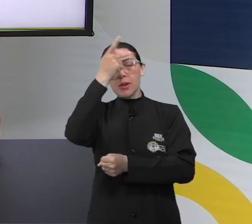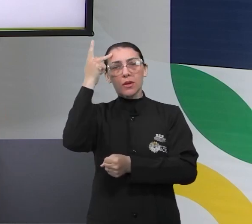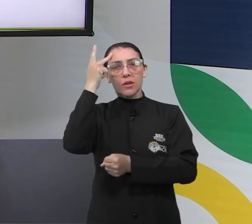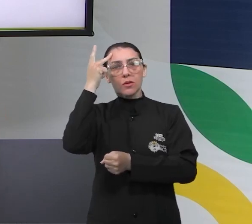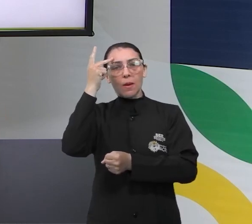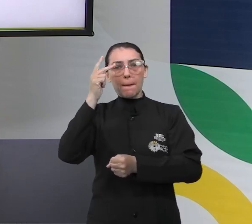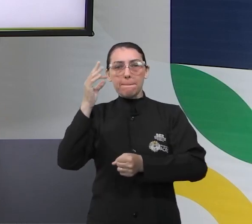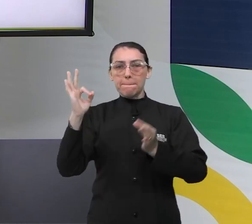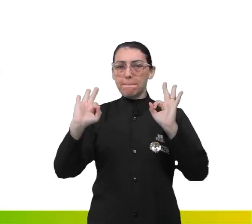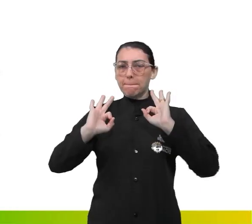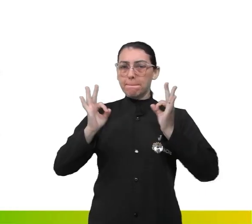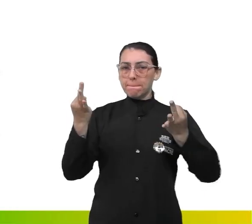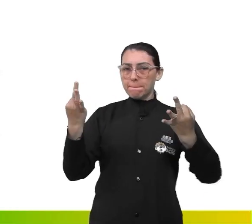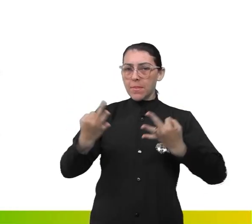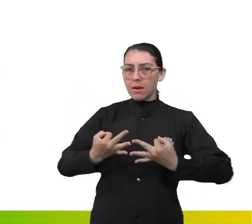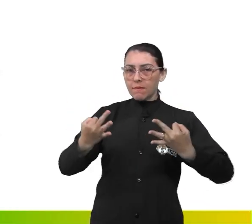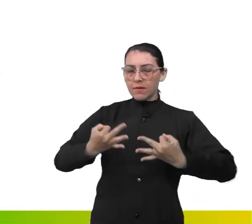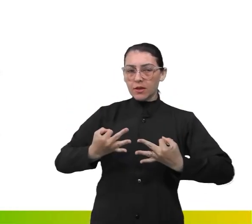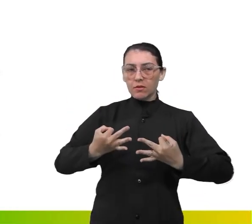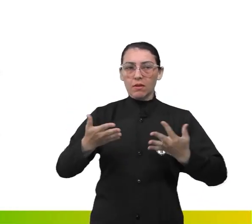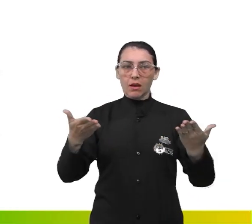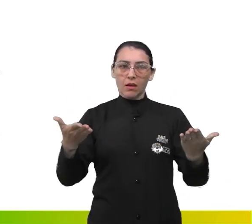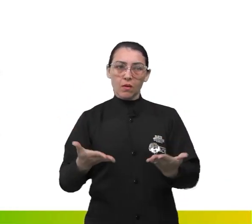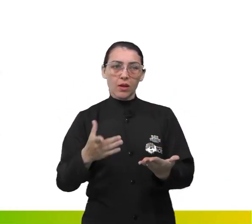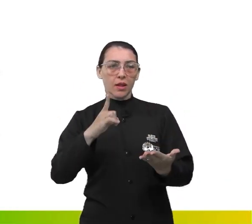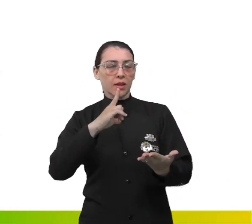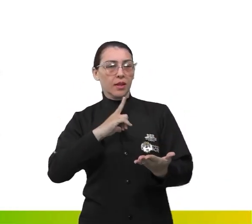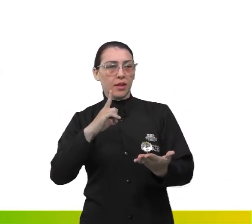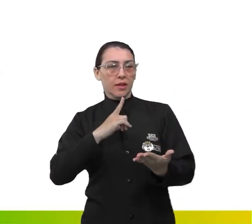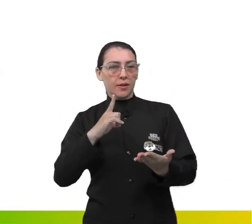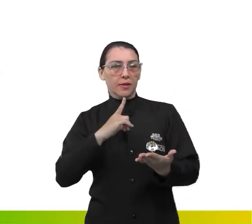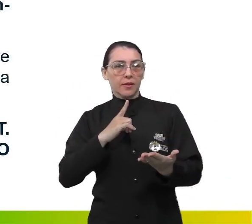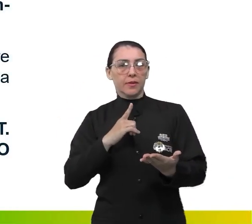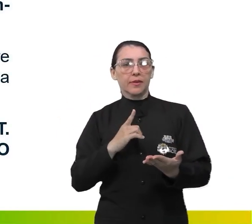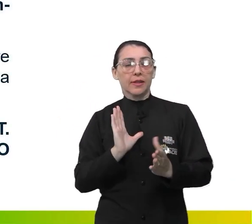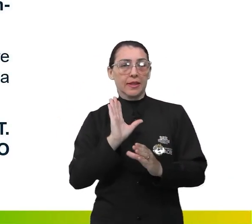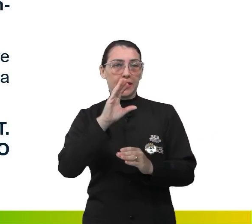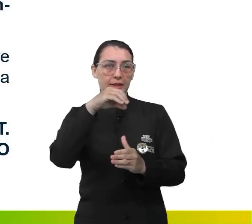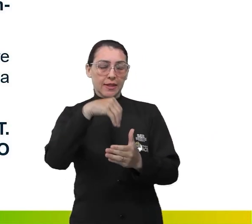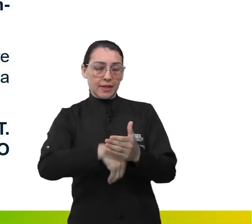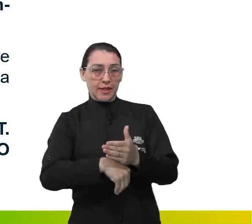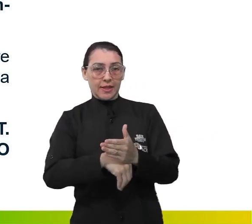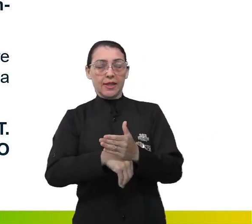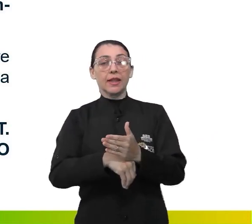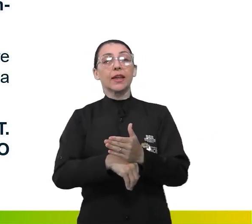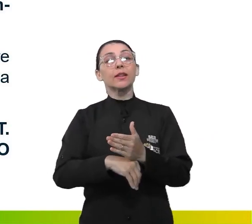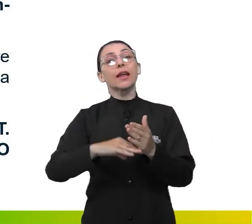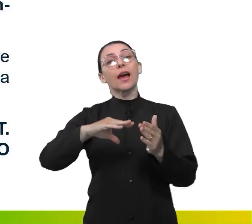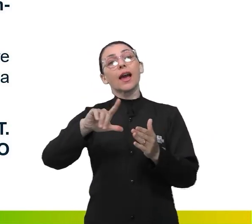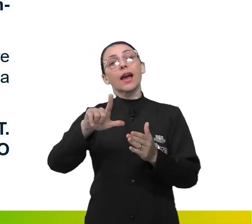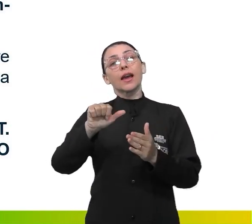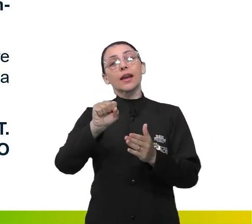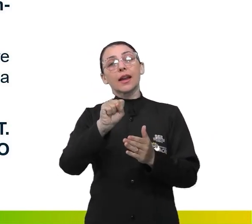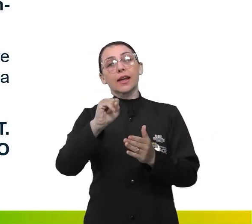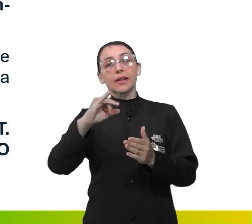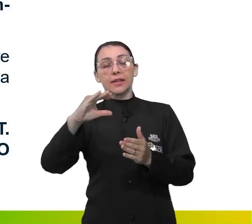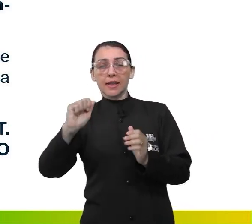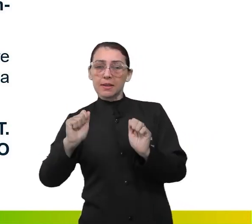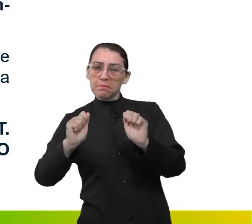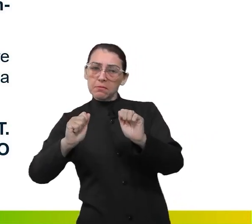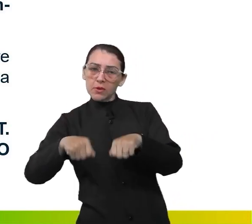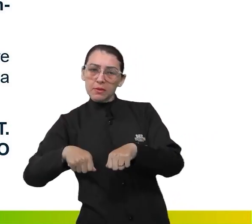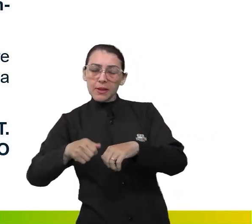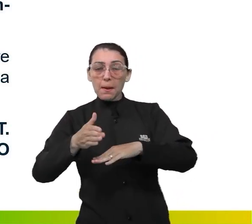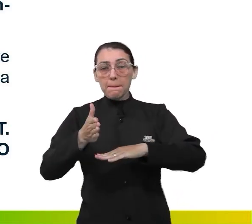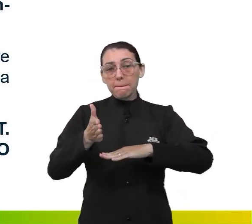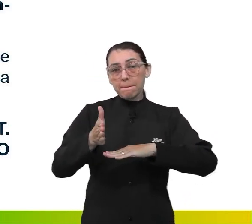poder. Agora, nós temos, dentro da política clássica, essa